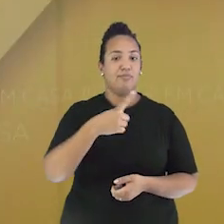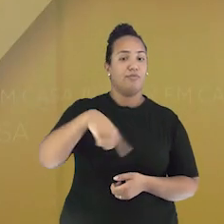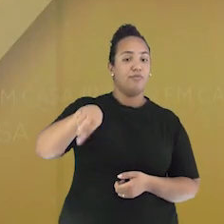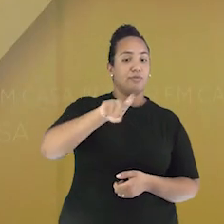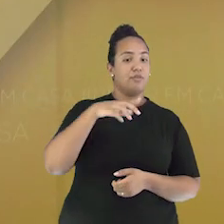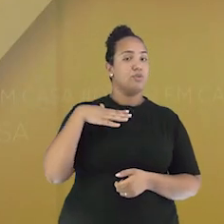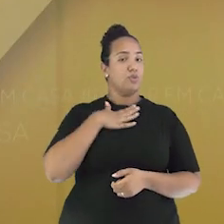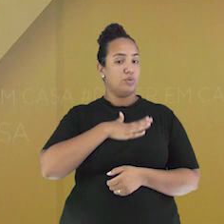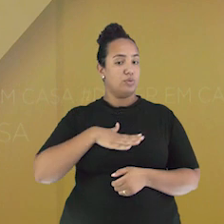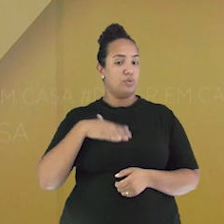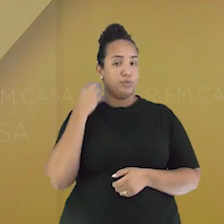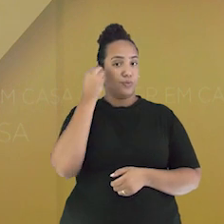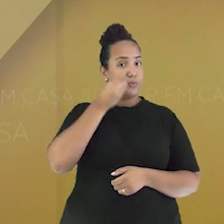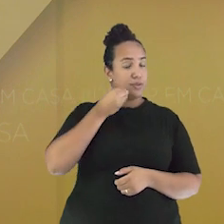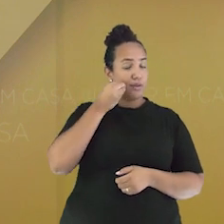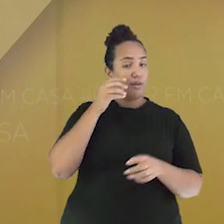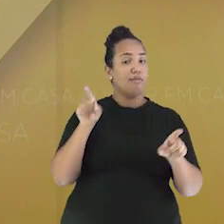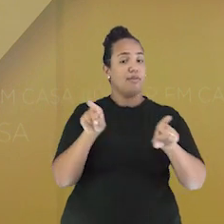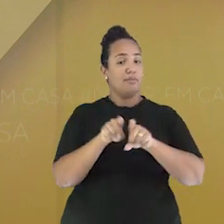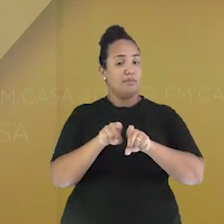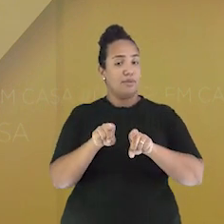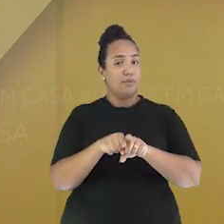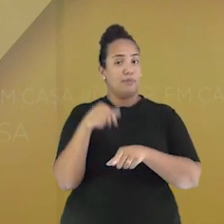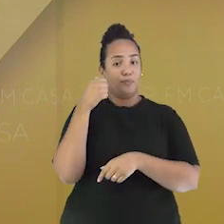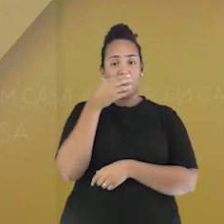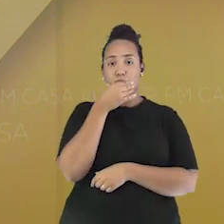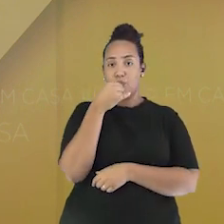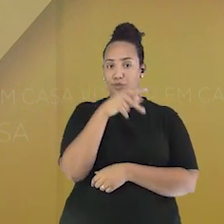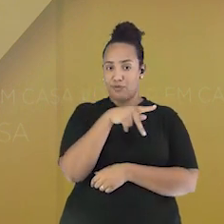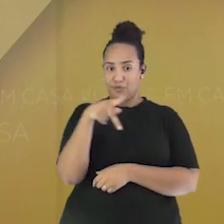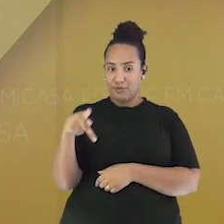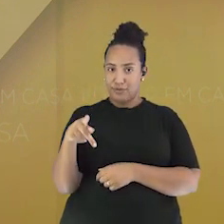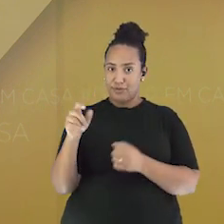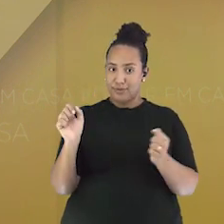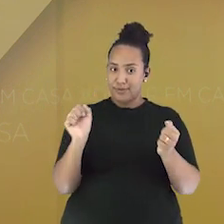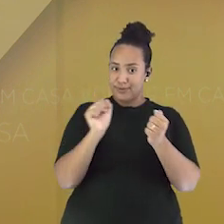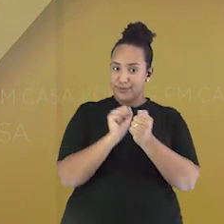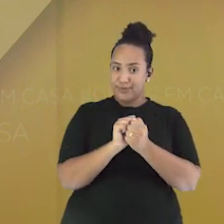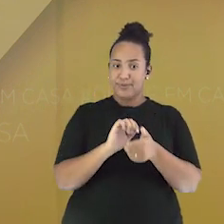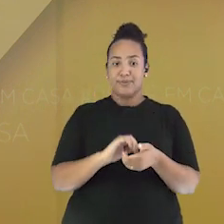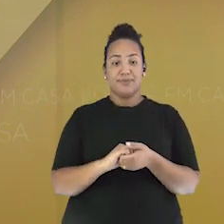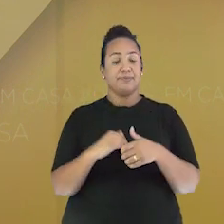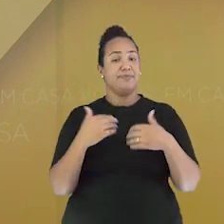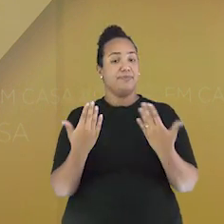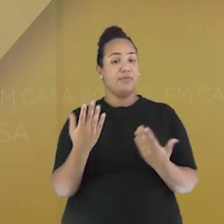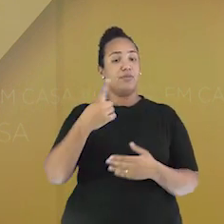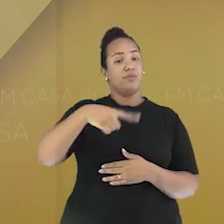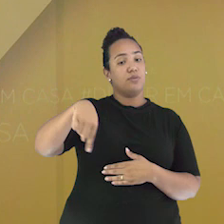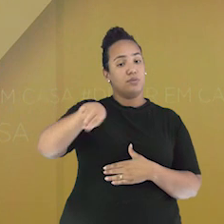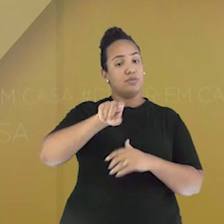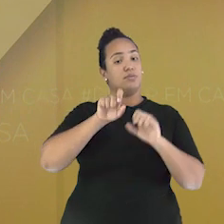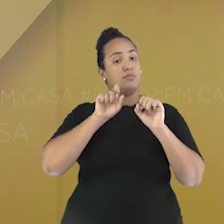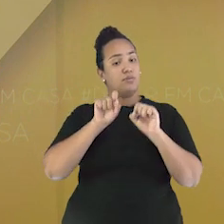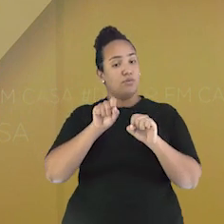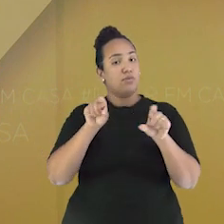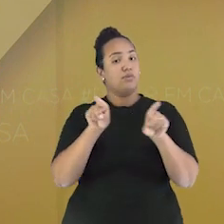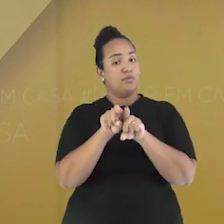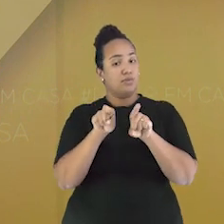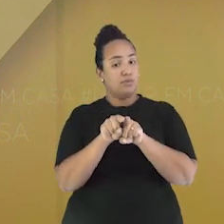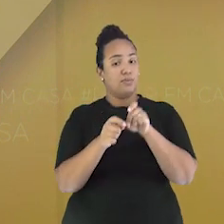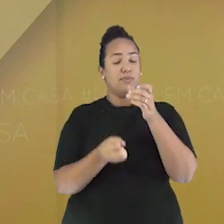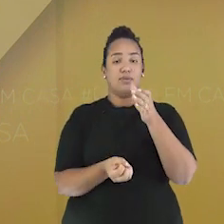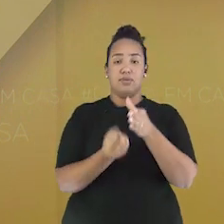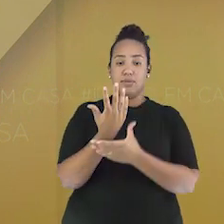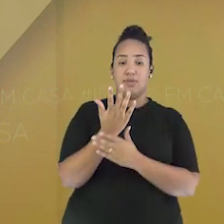Gostaram do experimento e também da presença do professor Stefano? Vocês também podem fazer, mas lembrando que